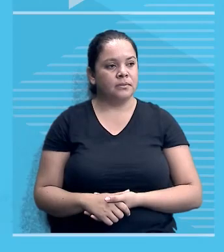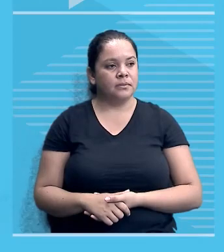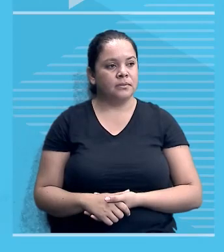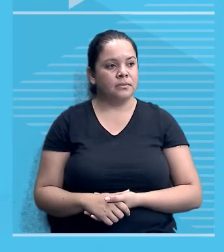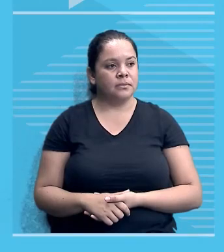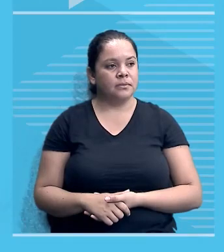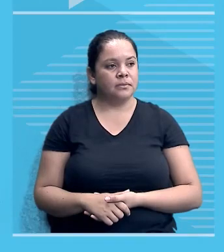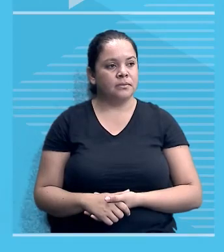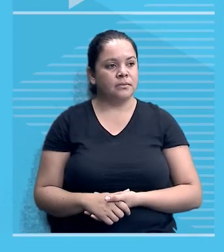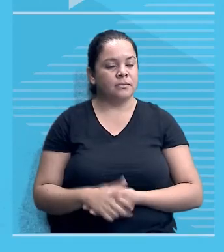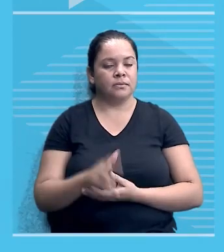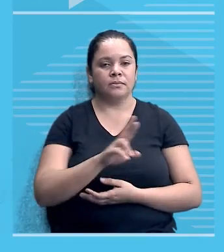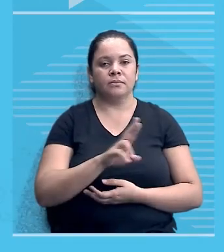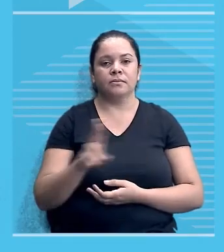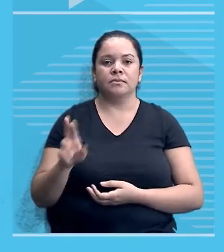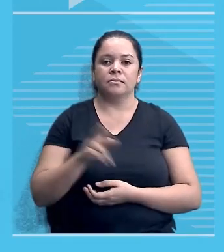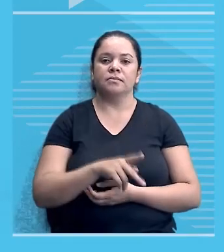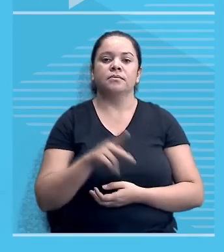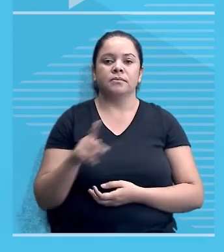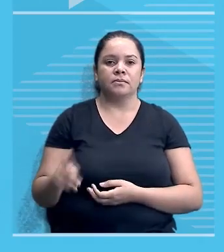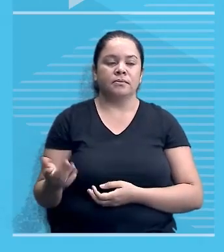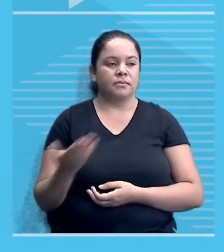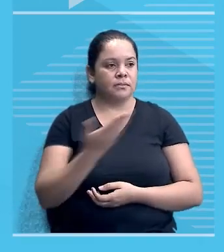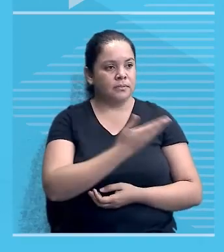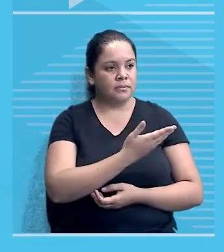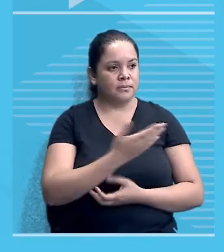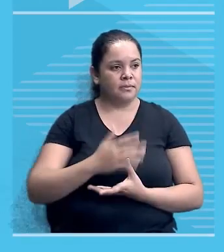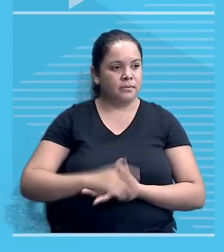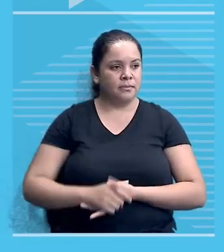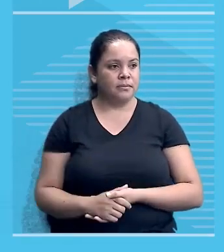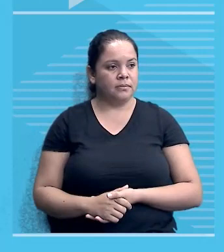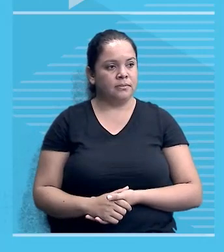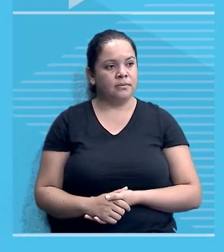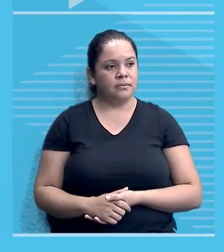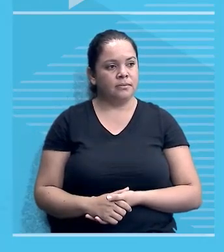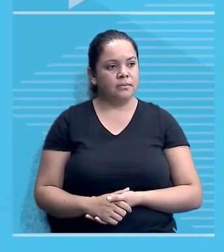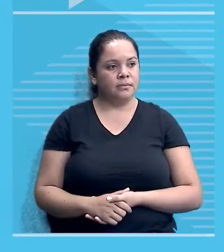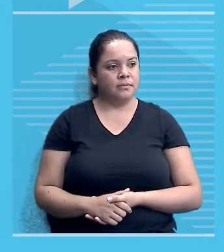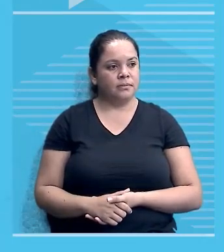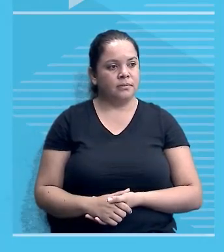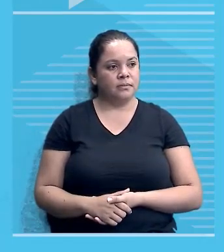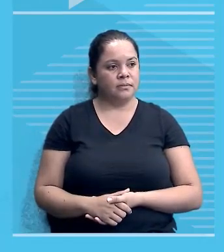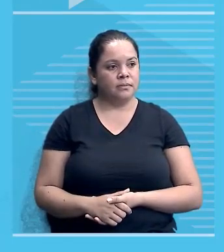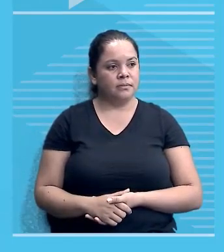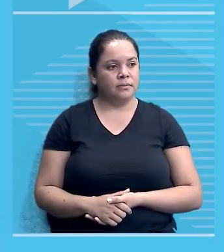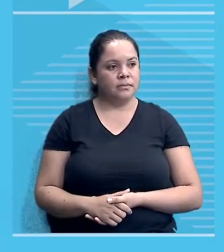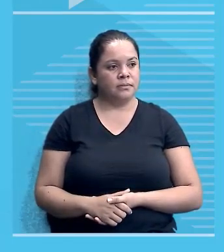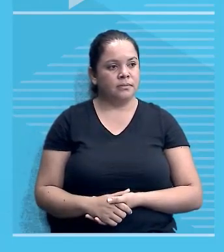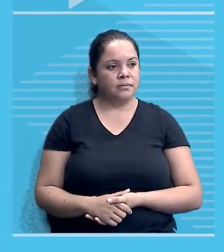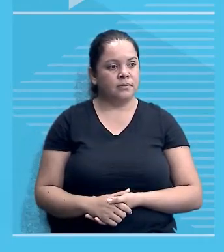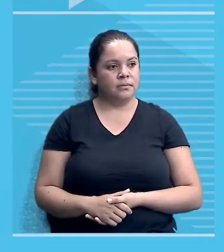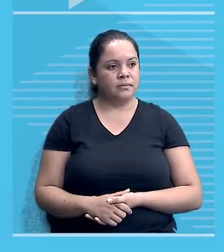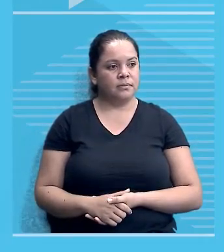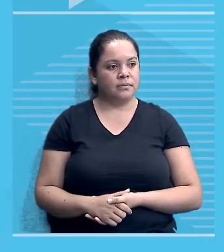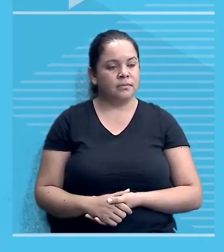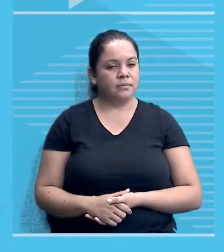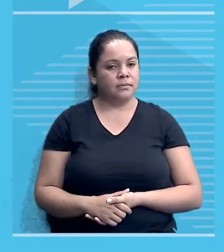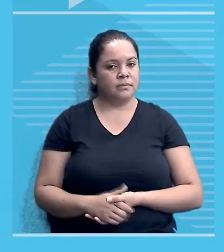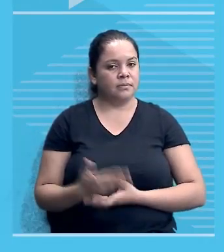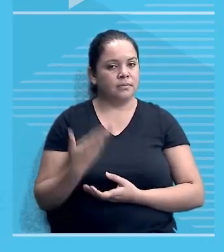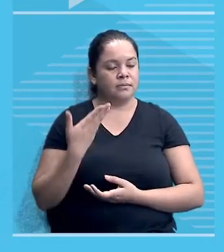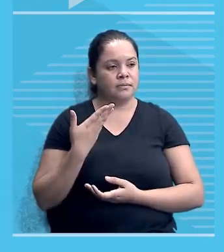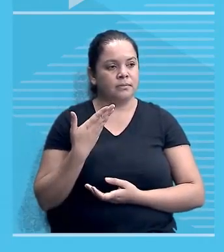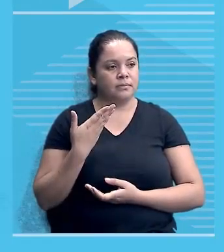o nome desse amigo de vocês Professor Francisco Souza Francisco Silva substituindo hoje